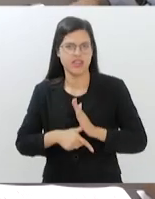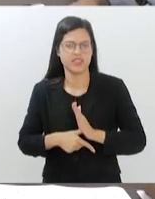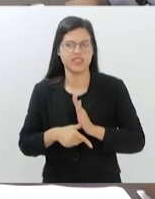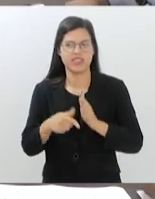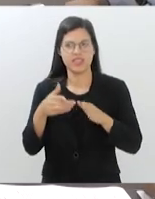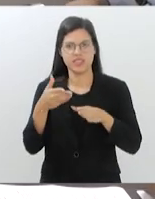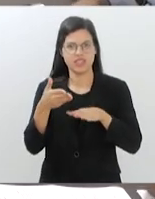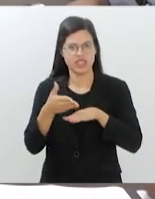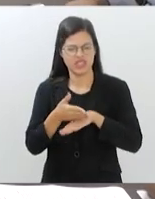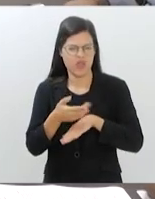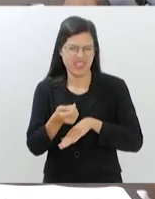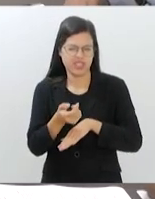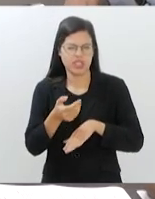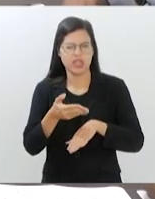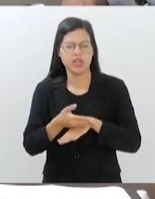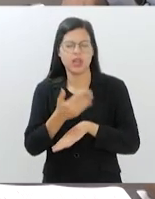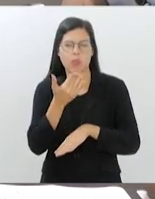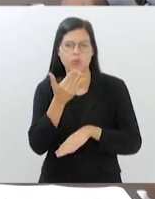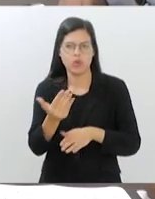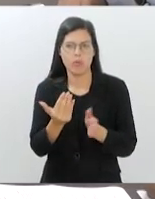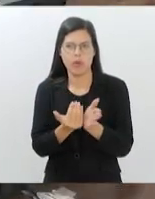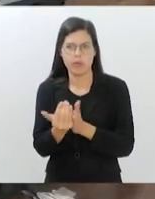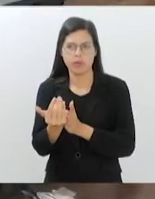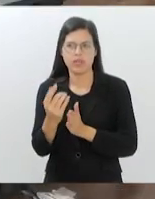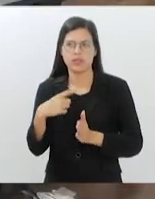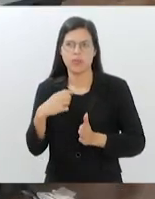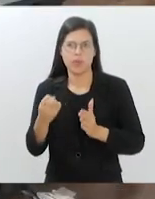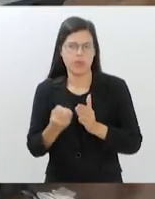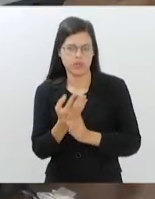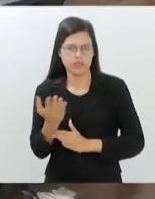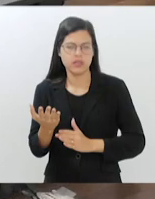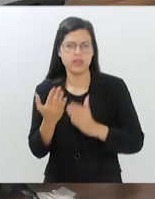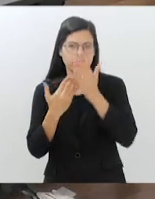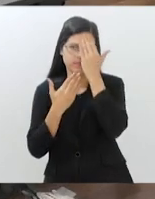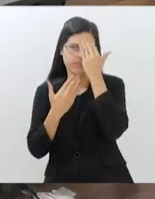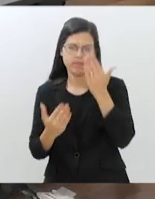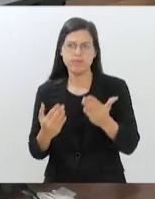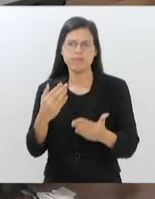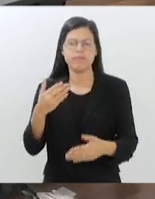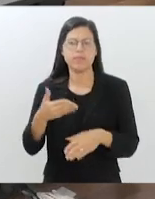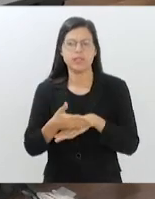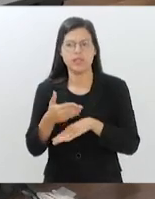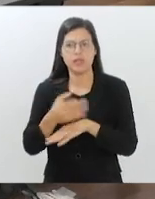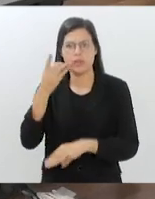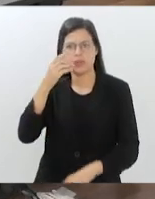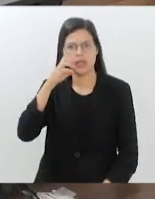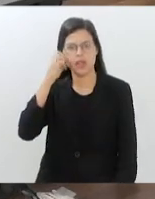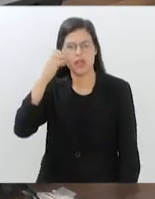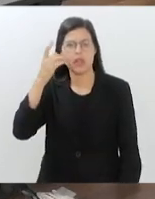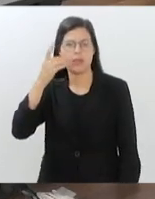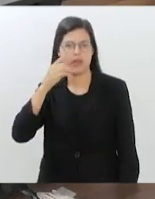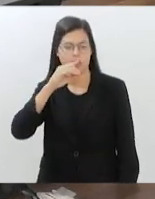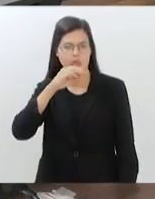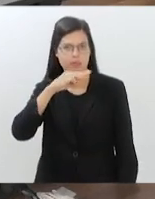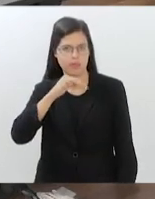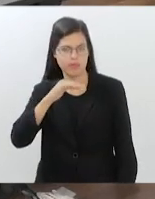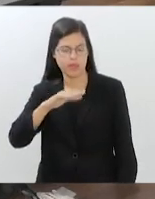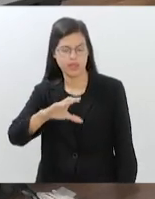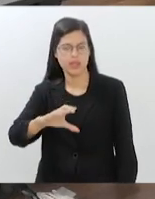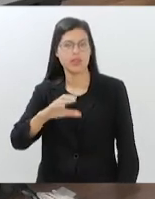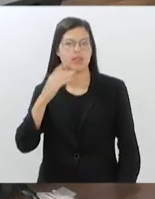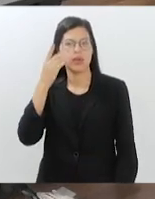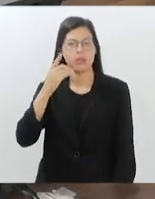e pediu que iniciemos então o trabalho já temos quórum agradecendo a presença deputada moto deputado Carlos min Deputado Luis